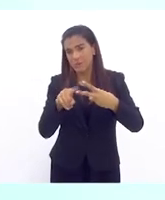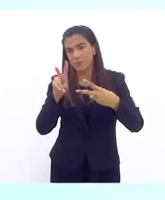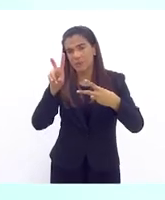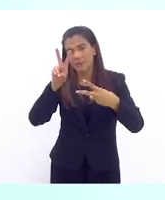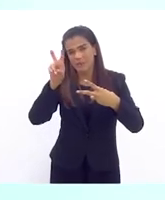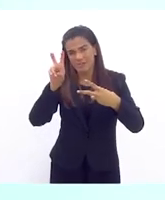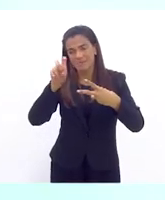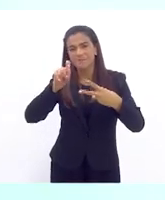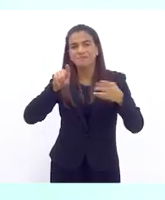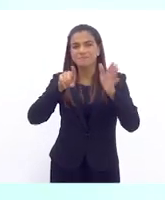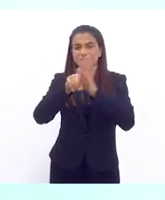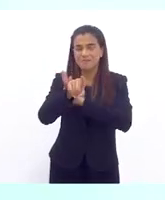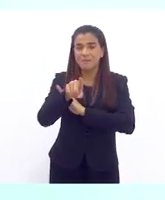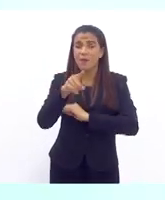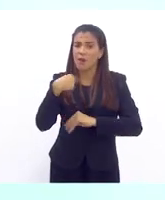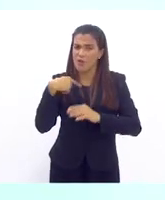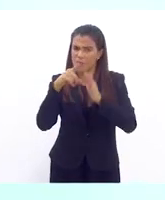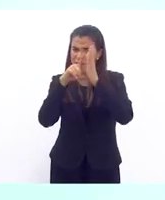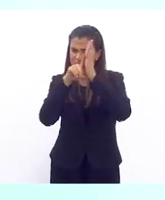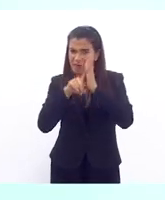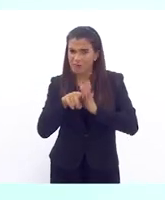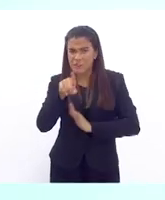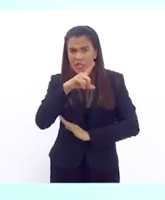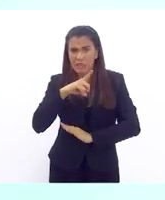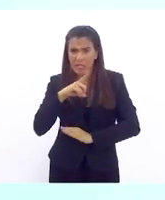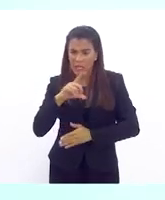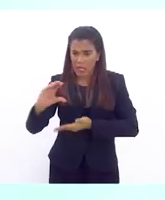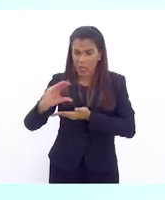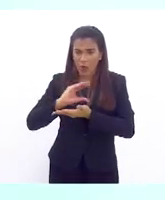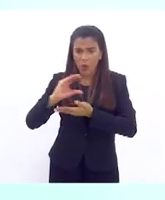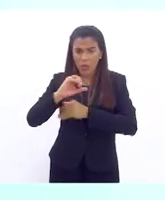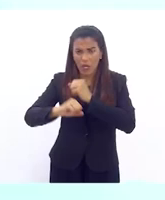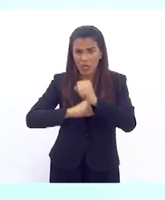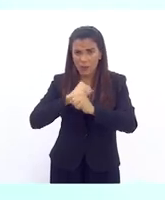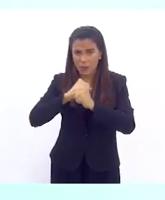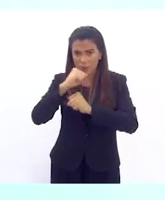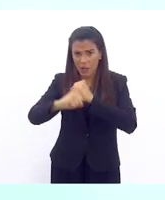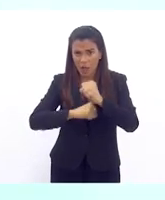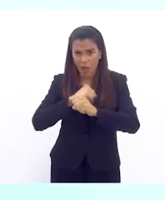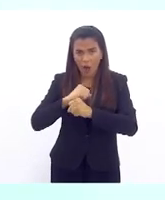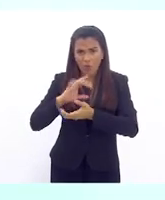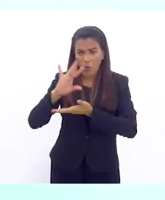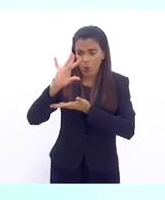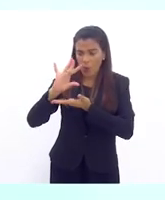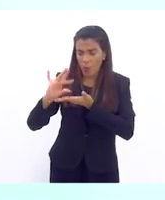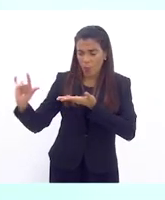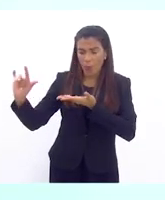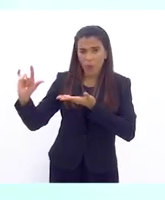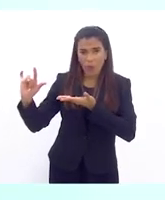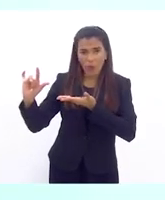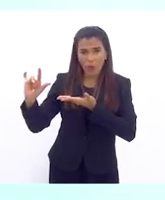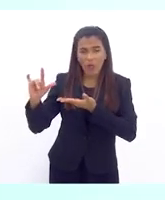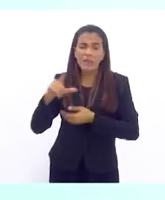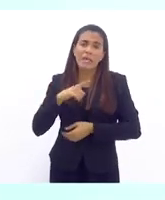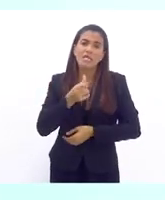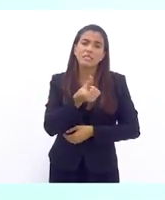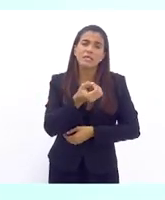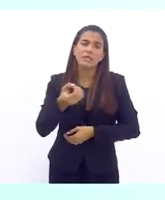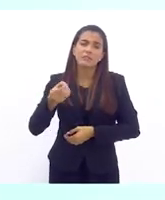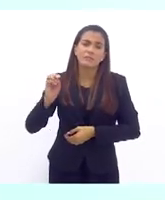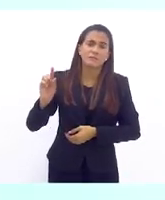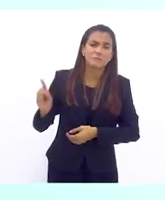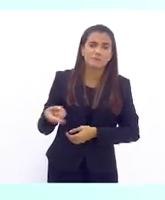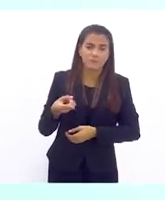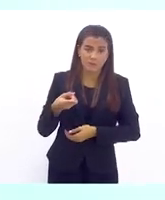questão Eu verifiquei ali que vocês tenham recurso anual que nem sempre todo aquele recurso é executado né Tem 600 mil de